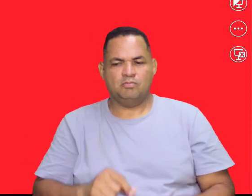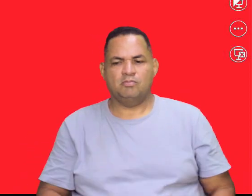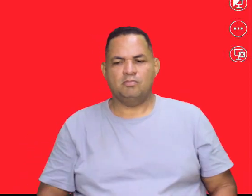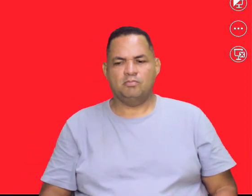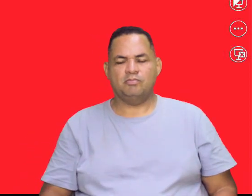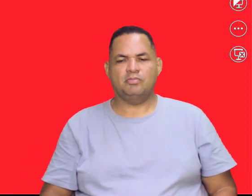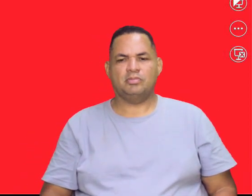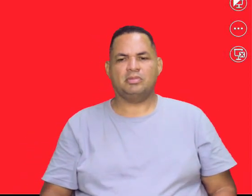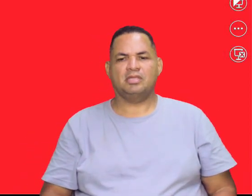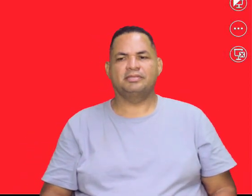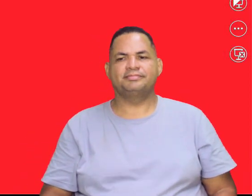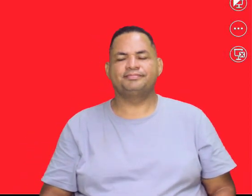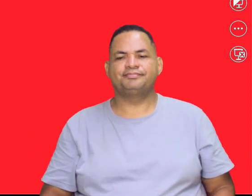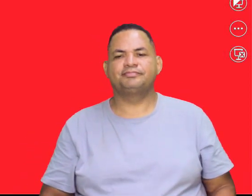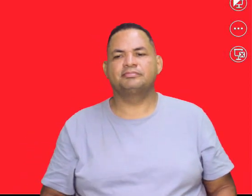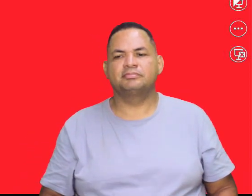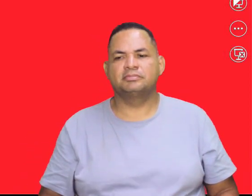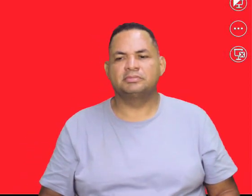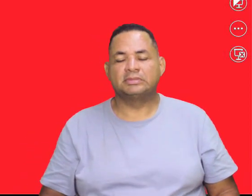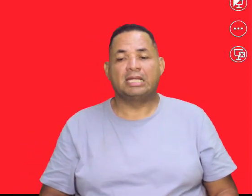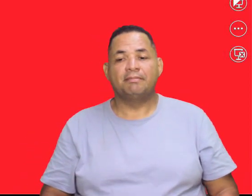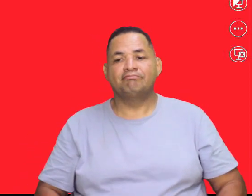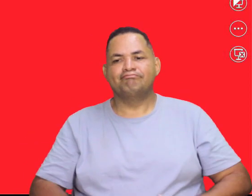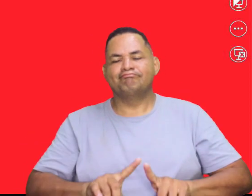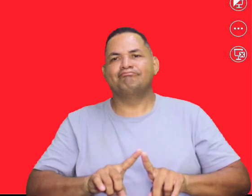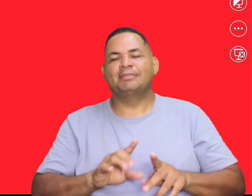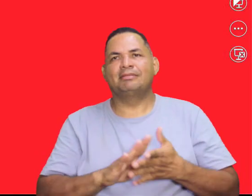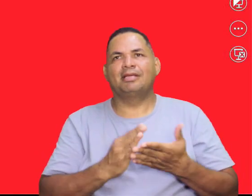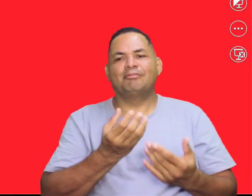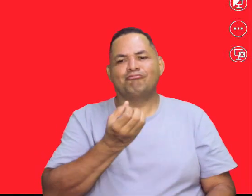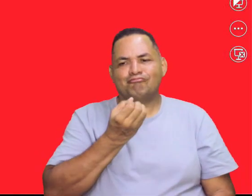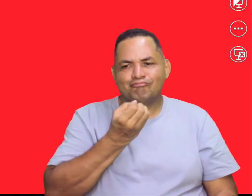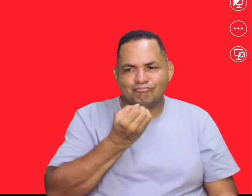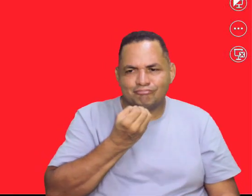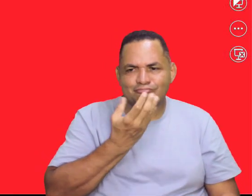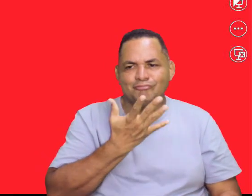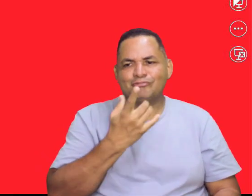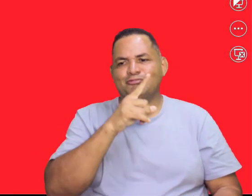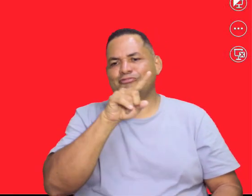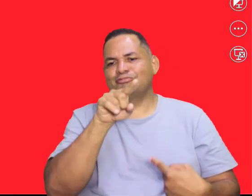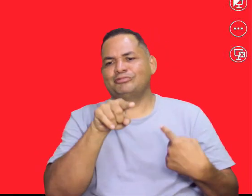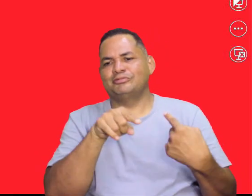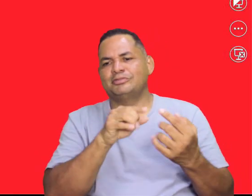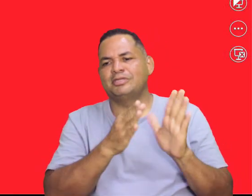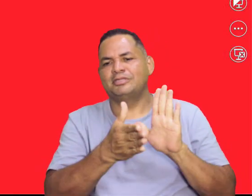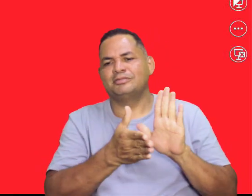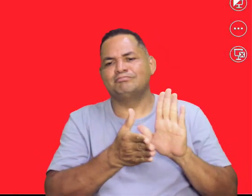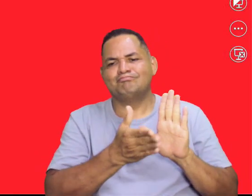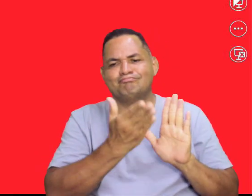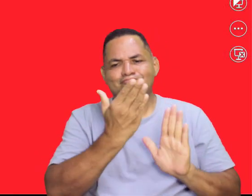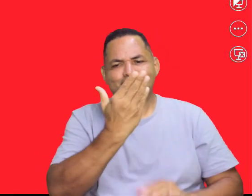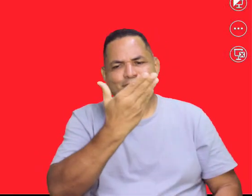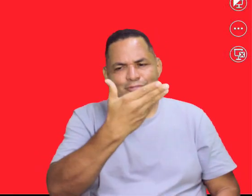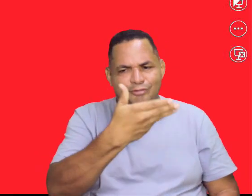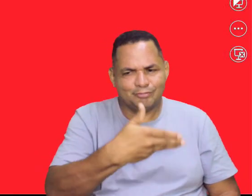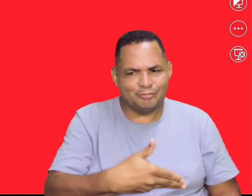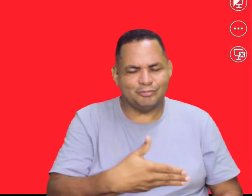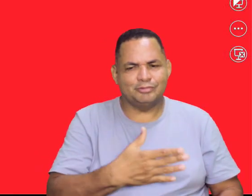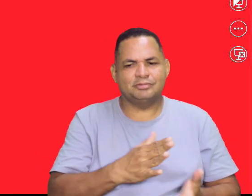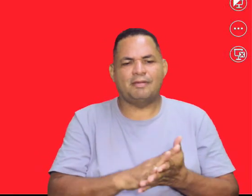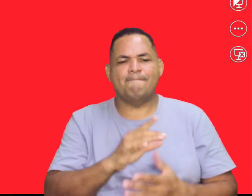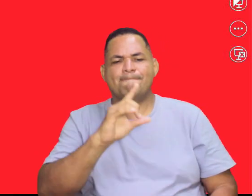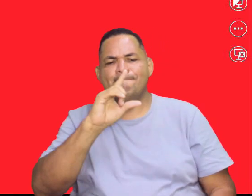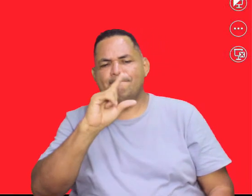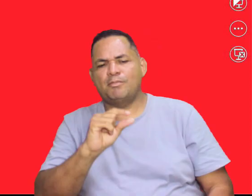é. Apesar das boas intenções, essas propostas eram consideradas pouco